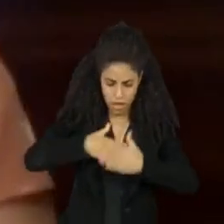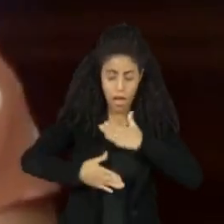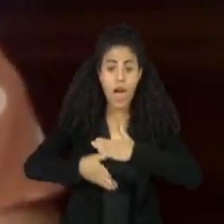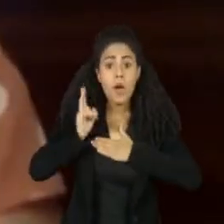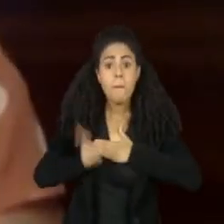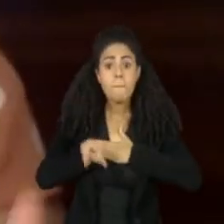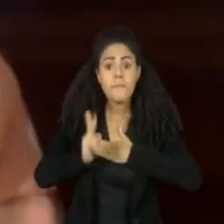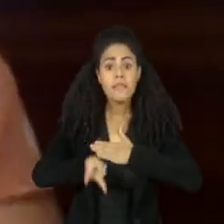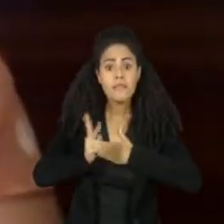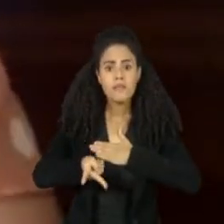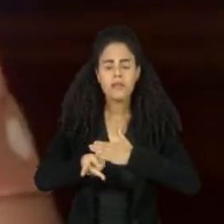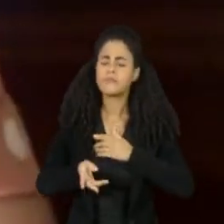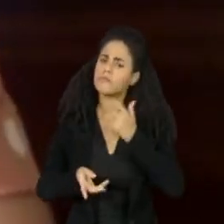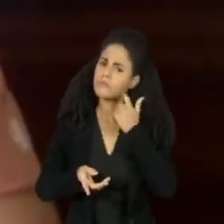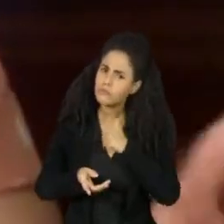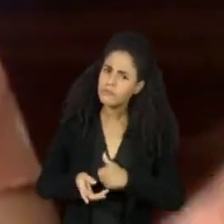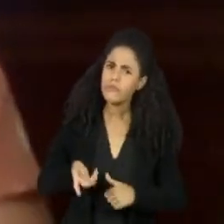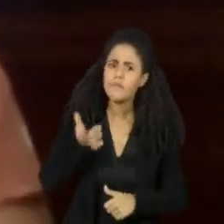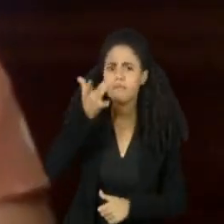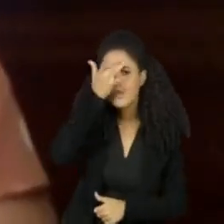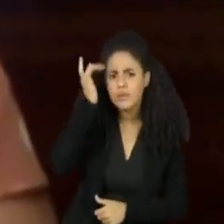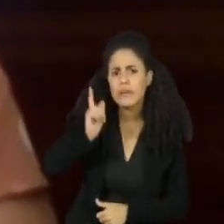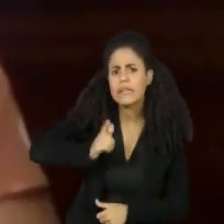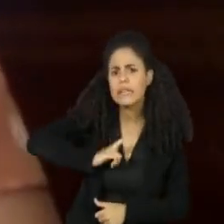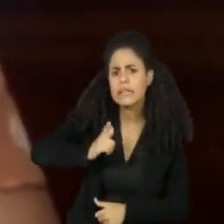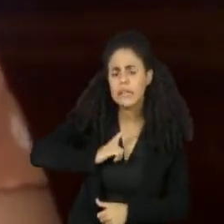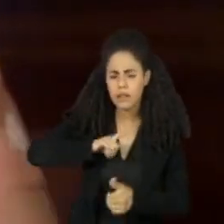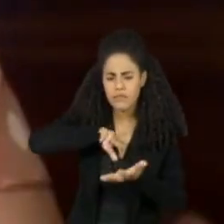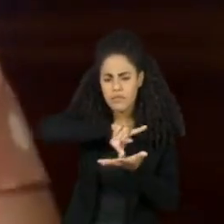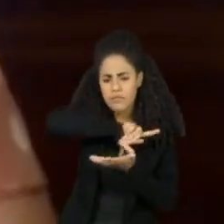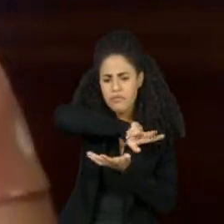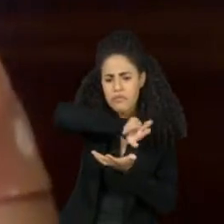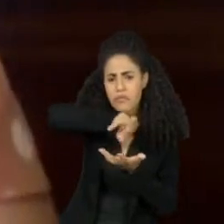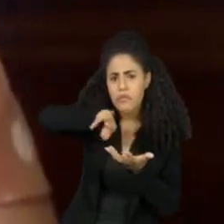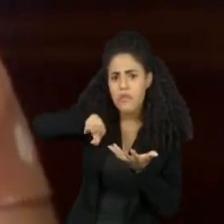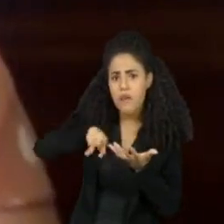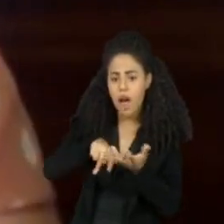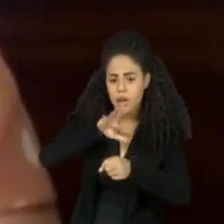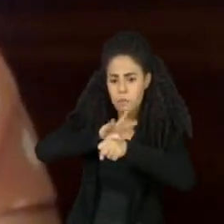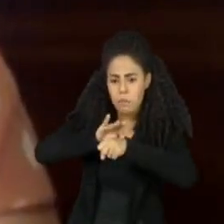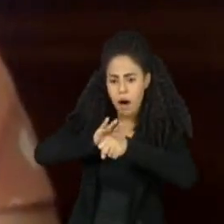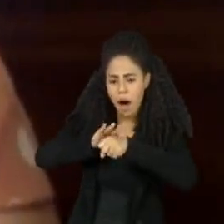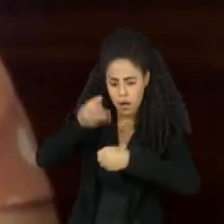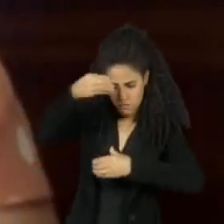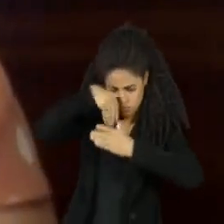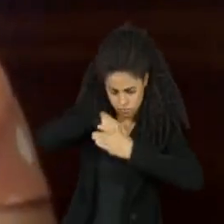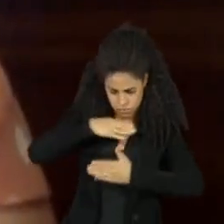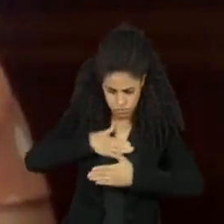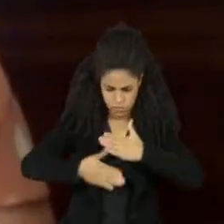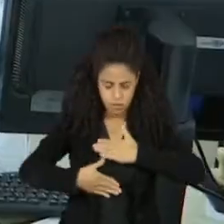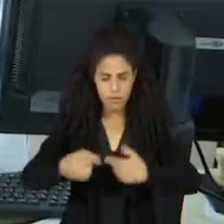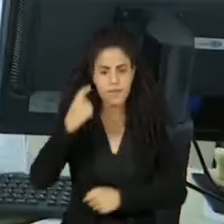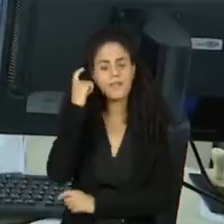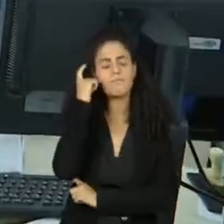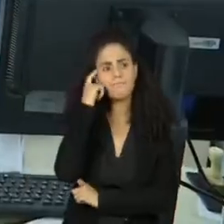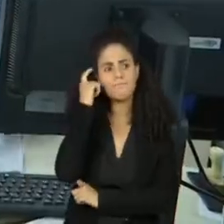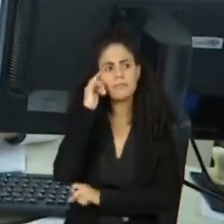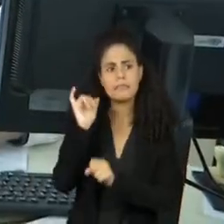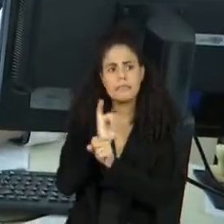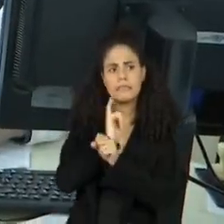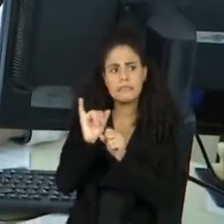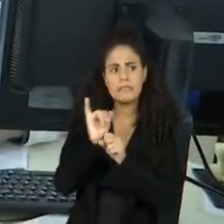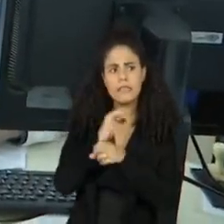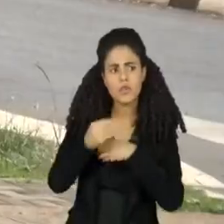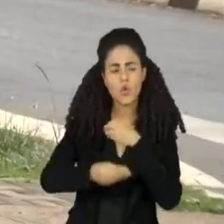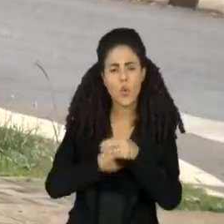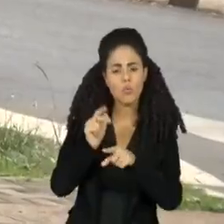quando você tem uma pessoa com última novidade o comorbidades são várias não é vários agradecimentos ao mesmo tempo você tem que pensar em uma coisa que a gente chama de